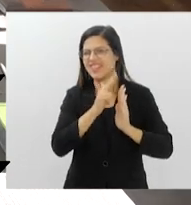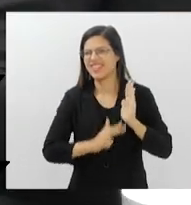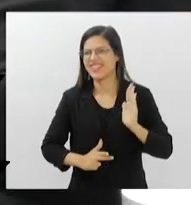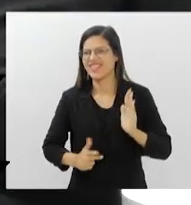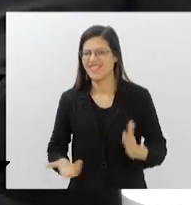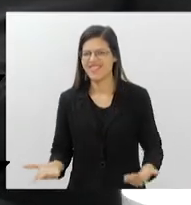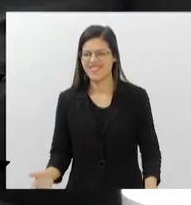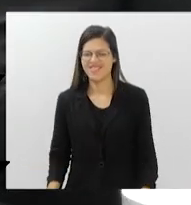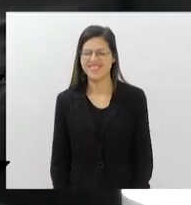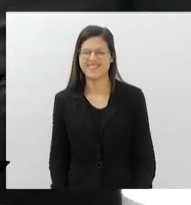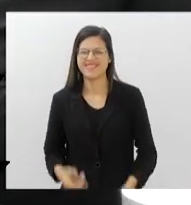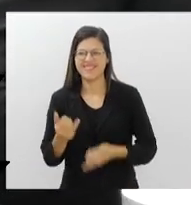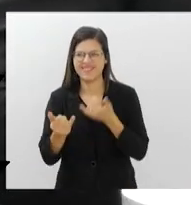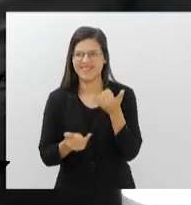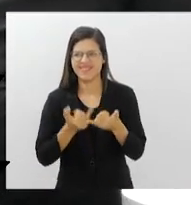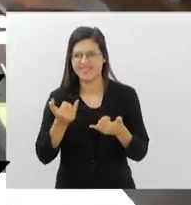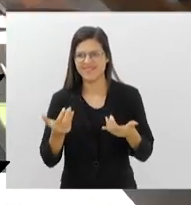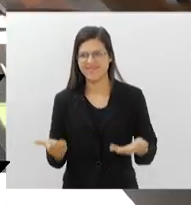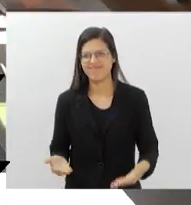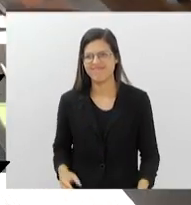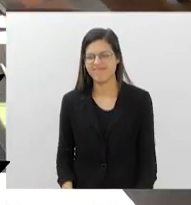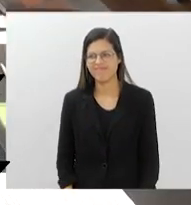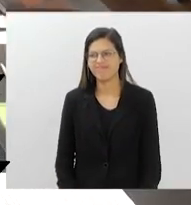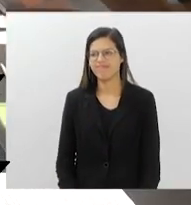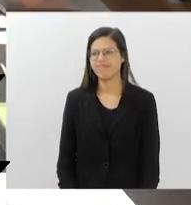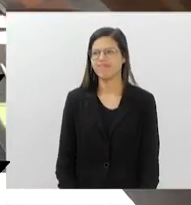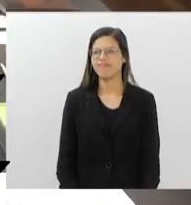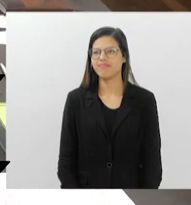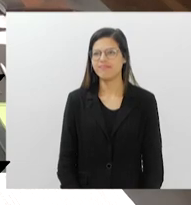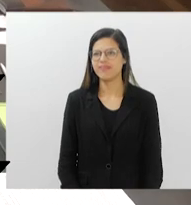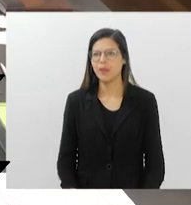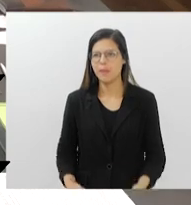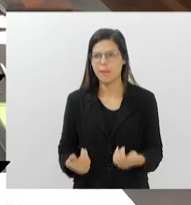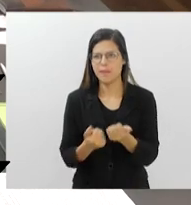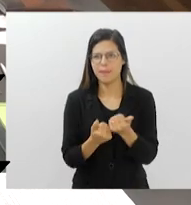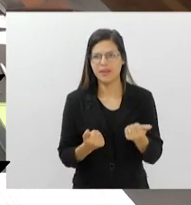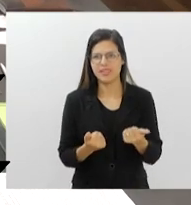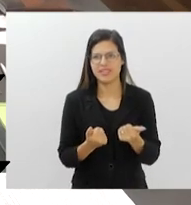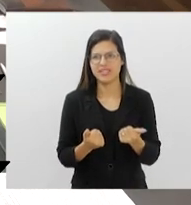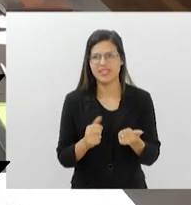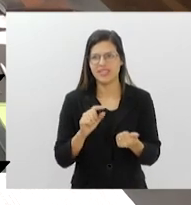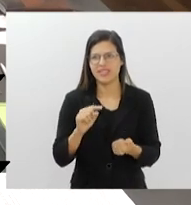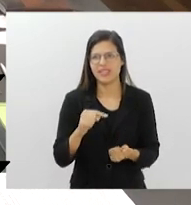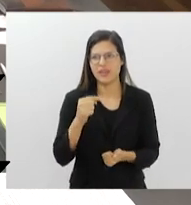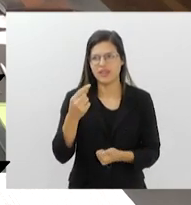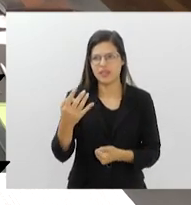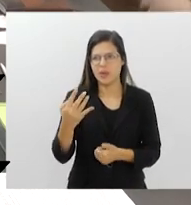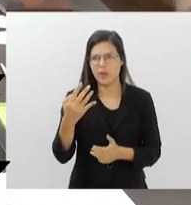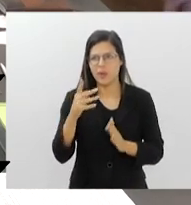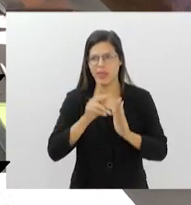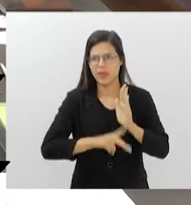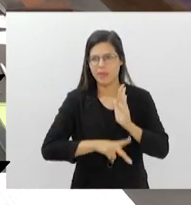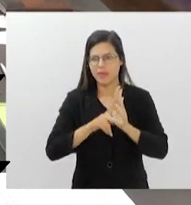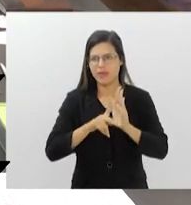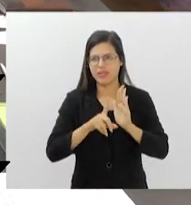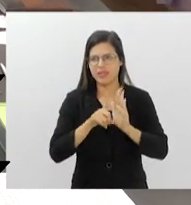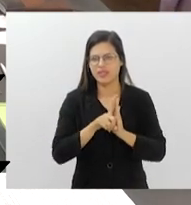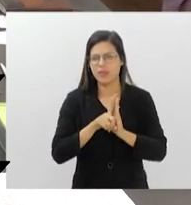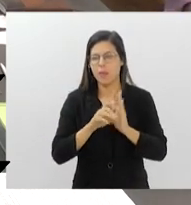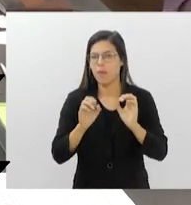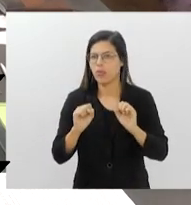espiritual deputado Carlos mink Eh meu parceiro depois de mais uns qu projetos dess a podia